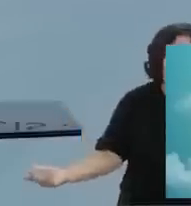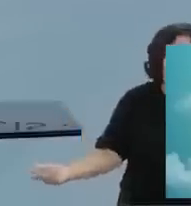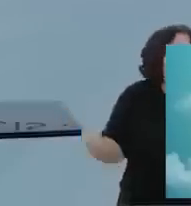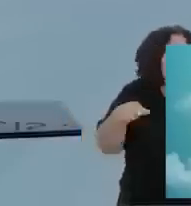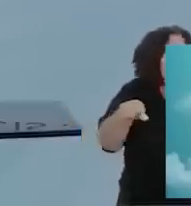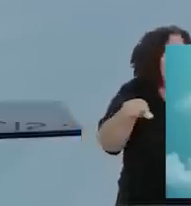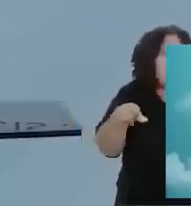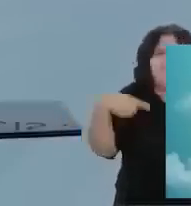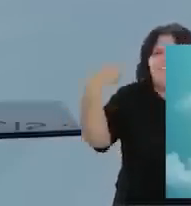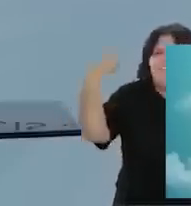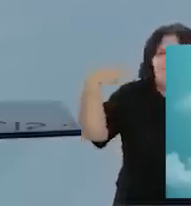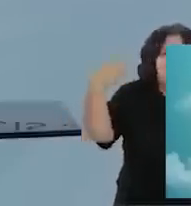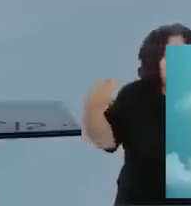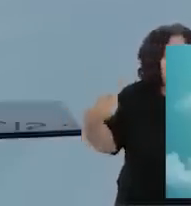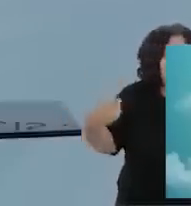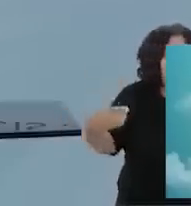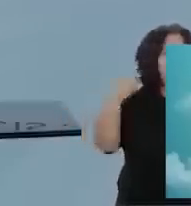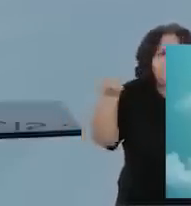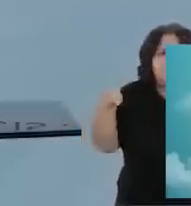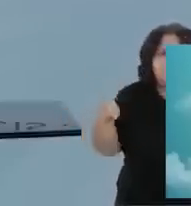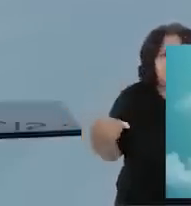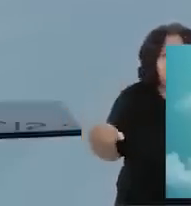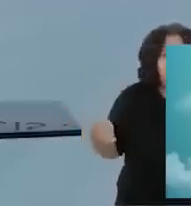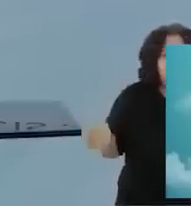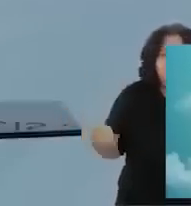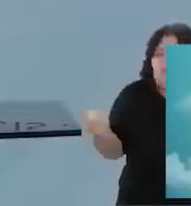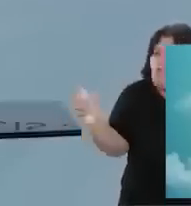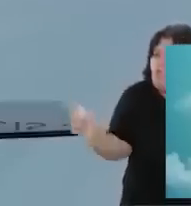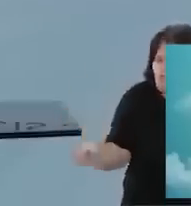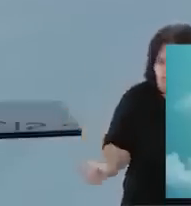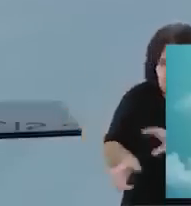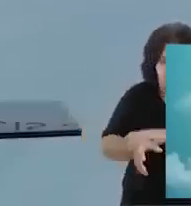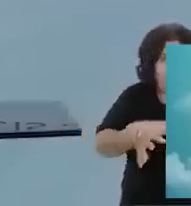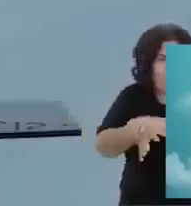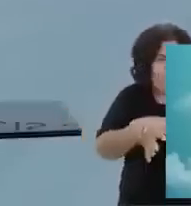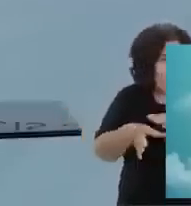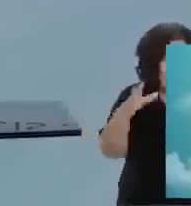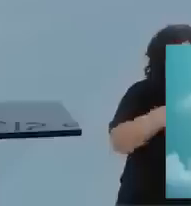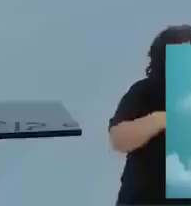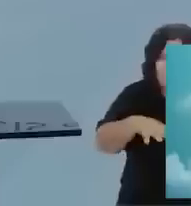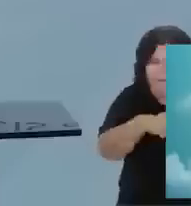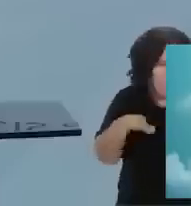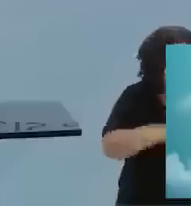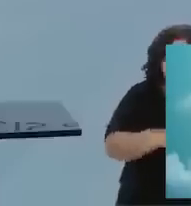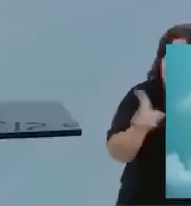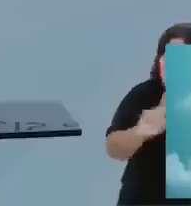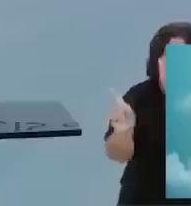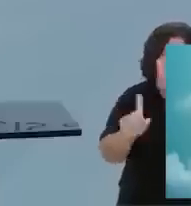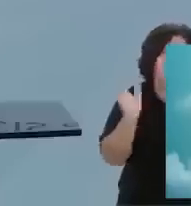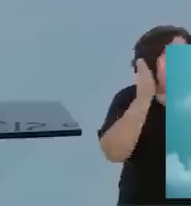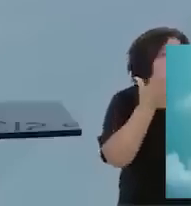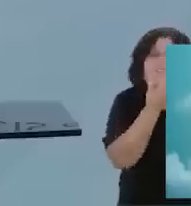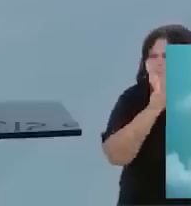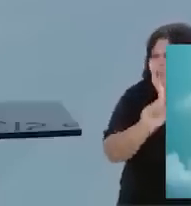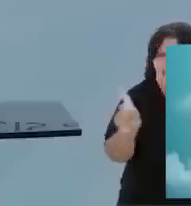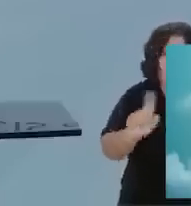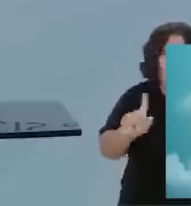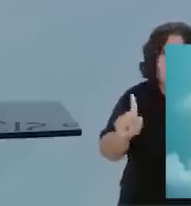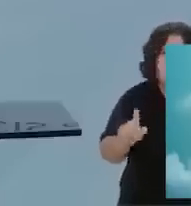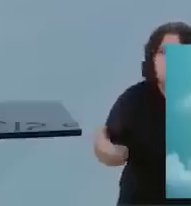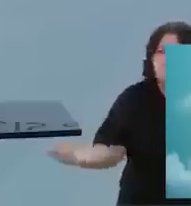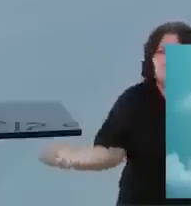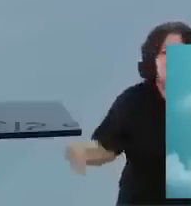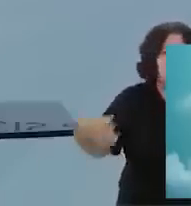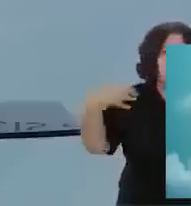internariam você como uma pessoa louca, porque um membro não prejudica o outro, não maltrata o outro, não agride o outro, nós